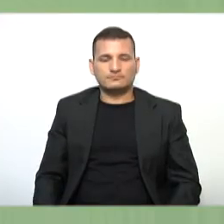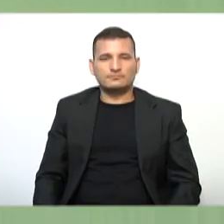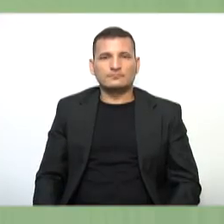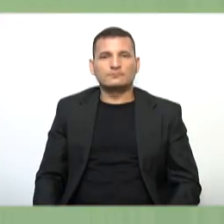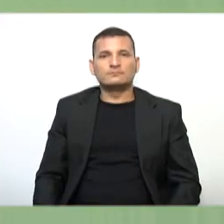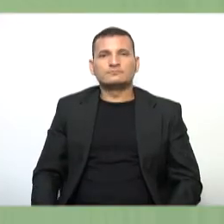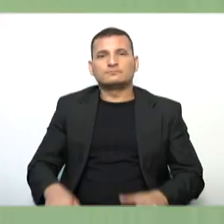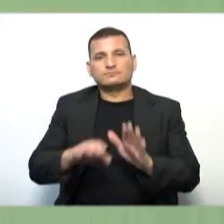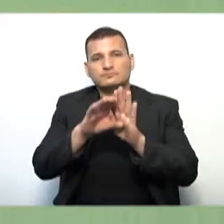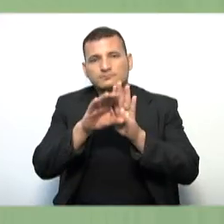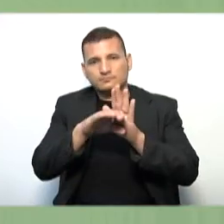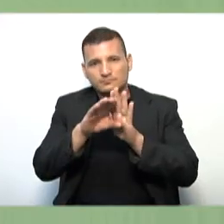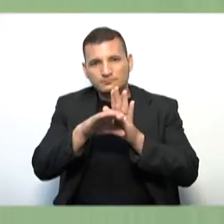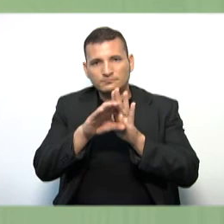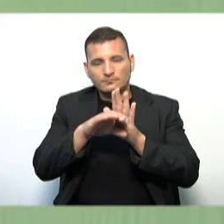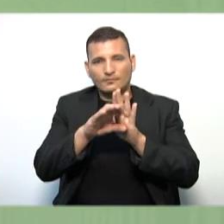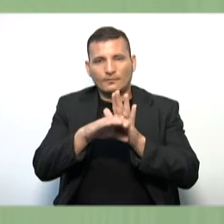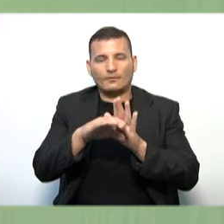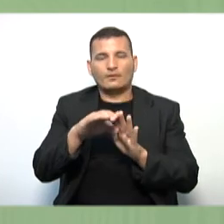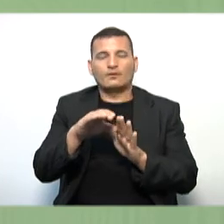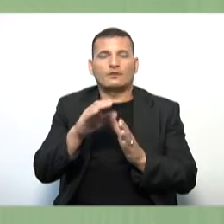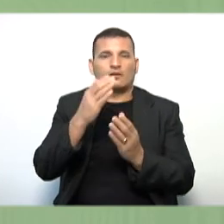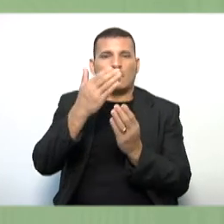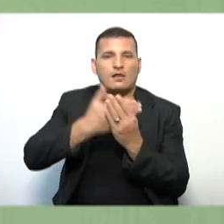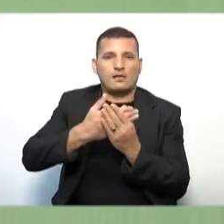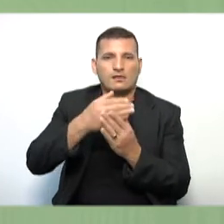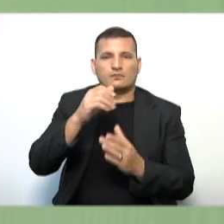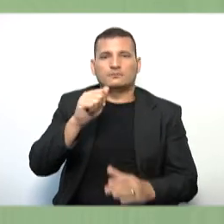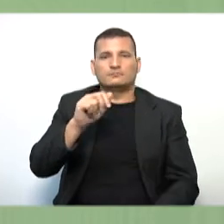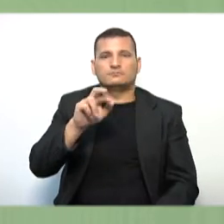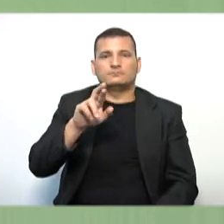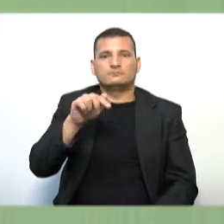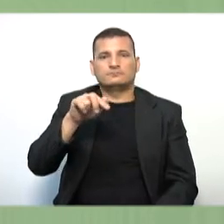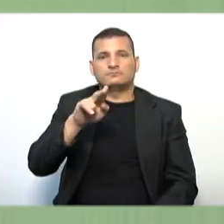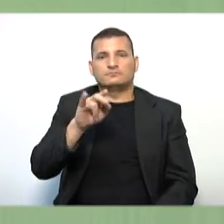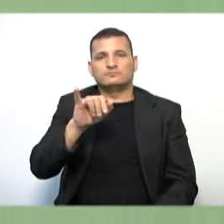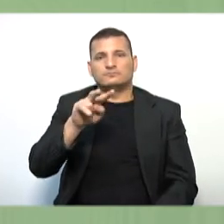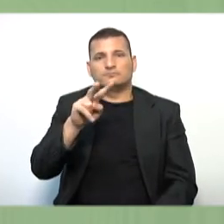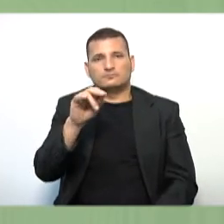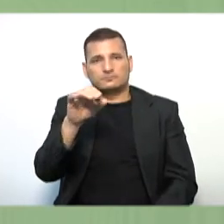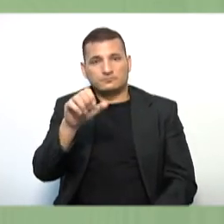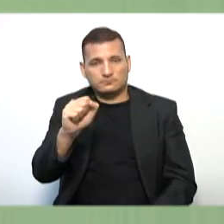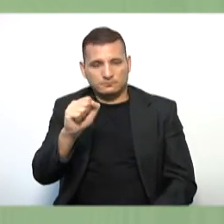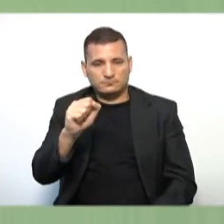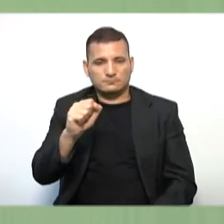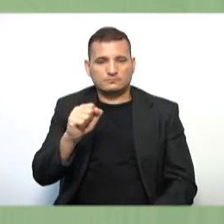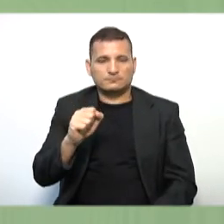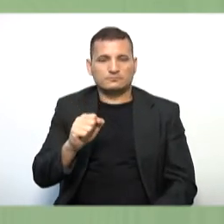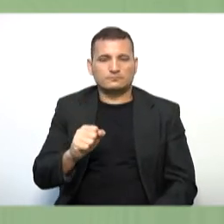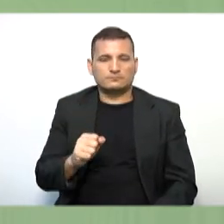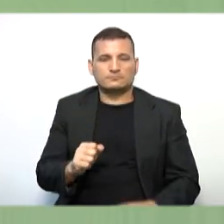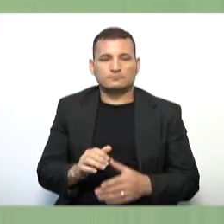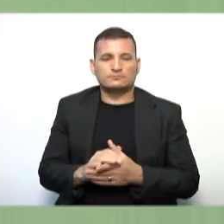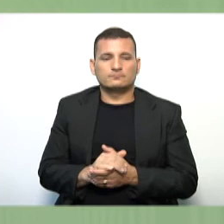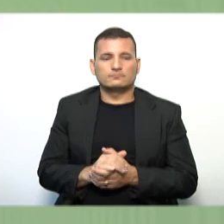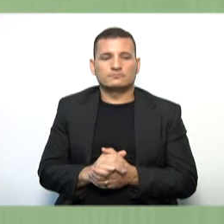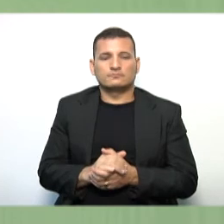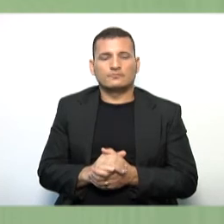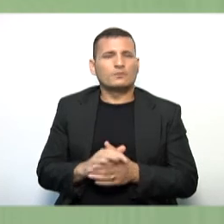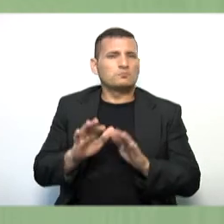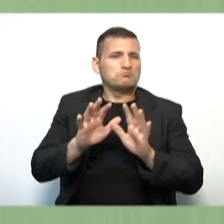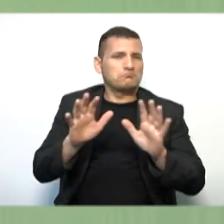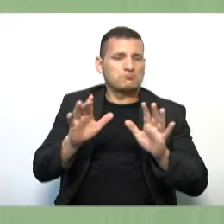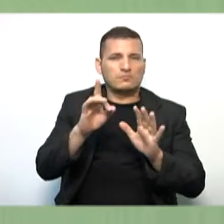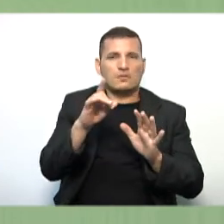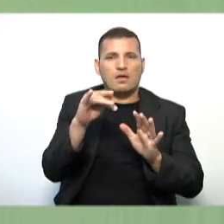E aí a gente entra nos nossos arquivos, né? Os arquivos, basicamente, né, vão ser conjuntos de